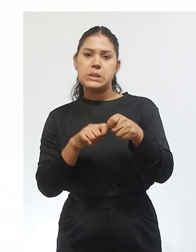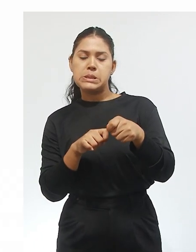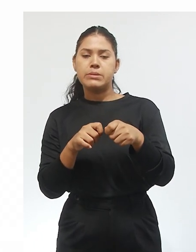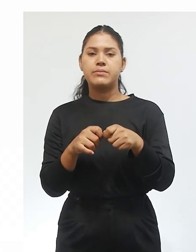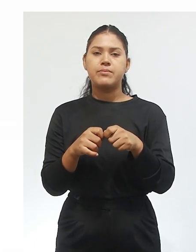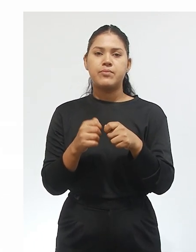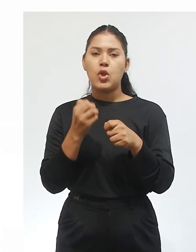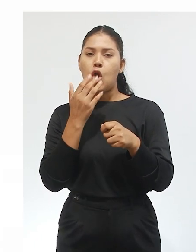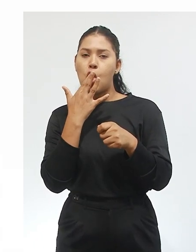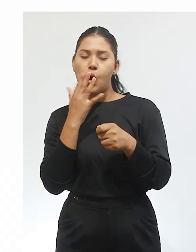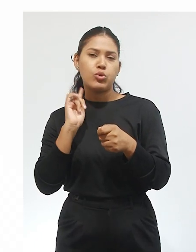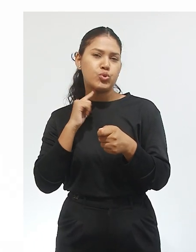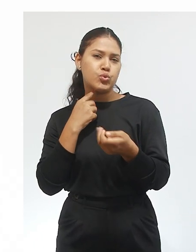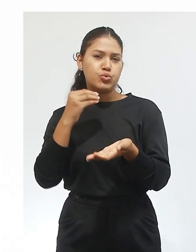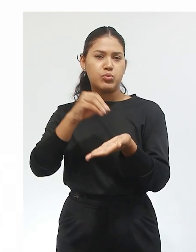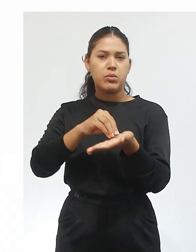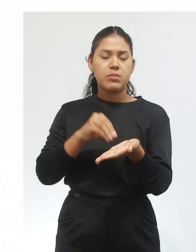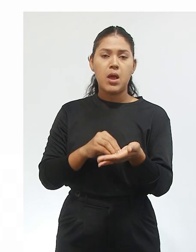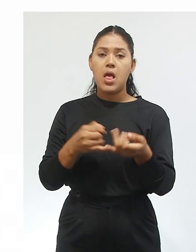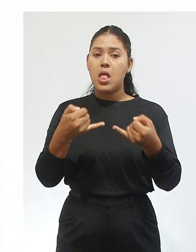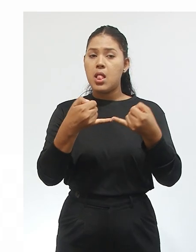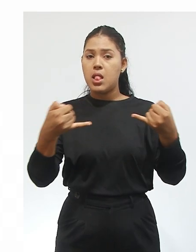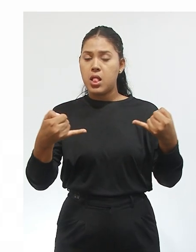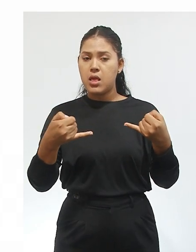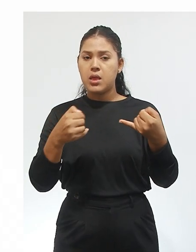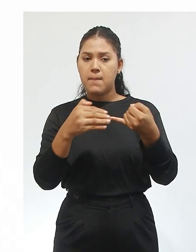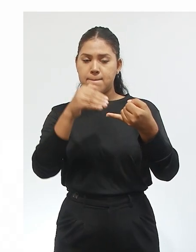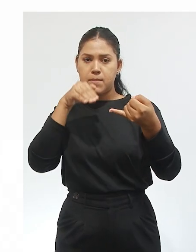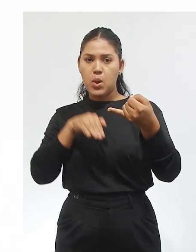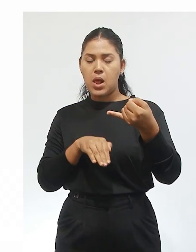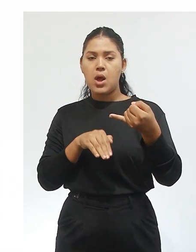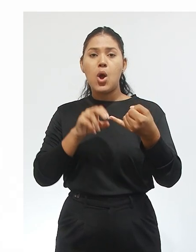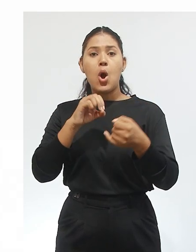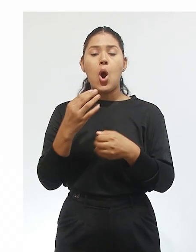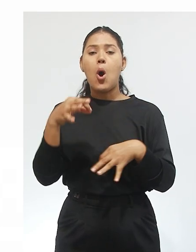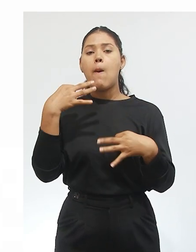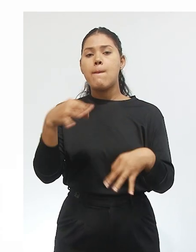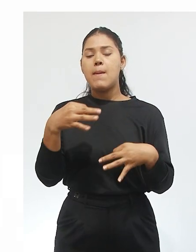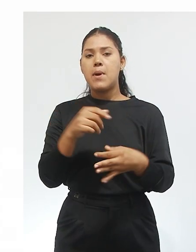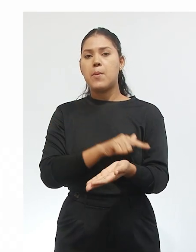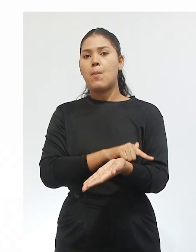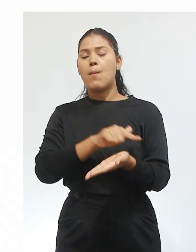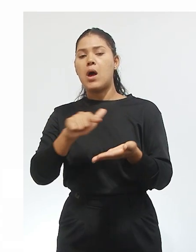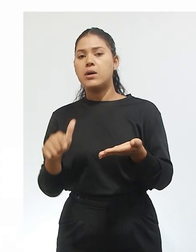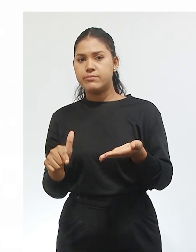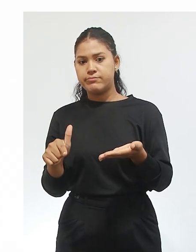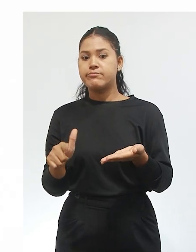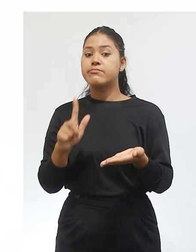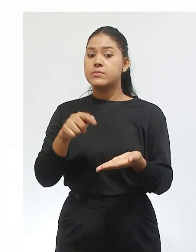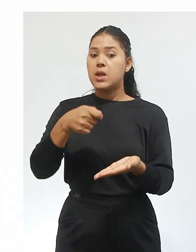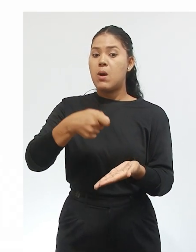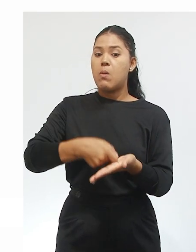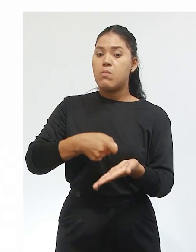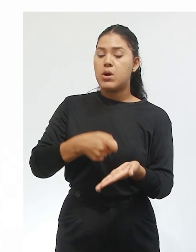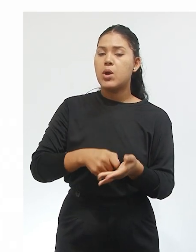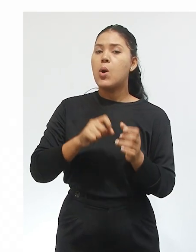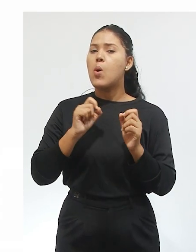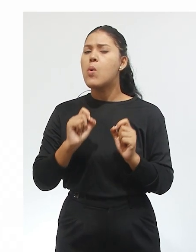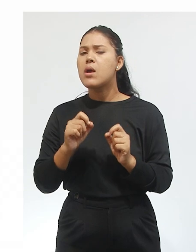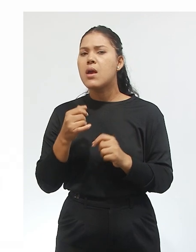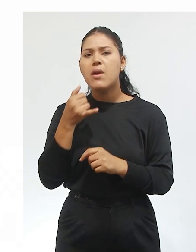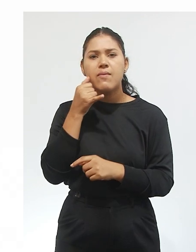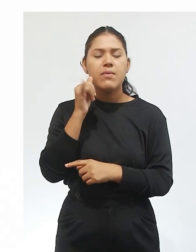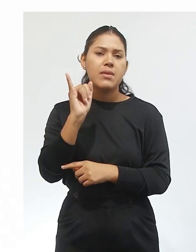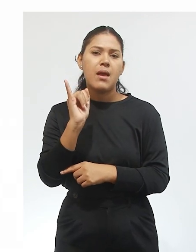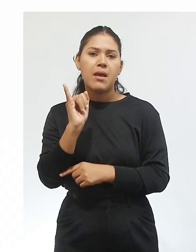emendas, borrões, linhas em brancos, entrelinhas ou folhas em brancos, tá? Isso aqui é para evitar,